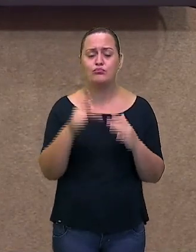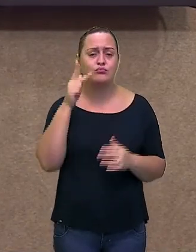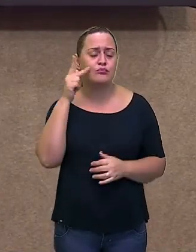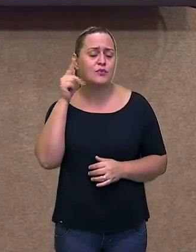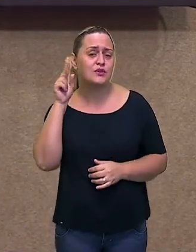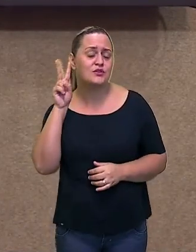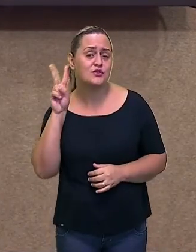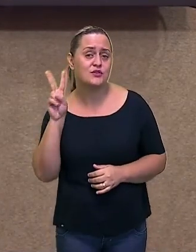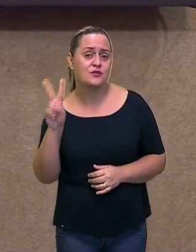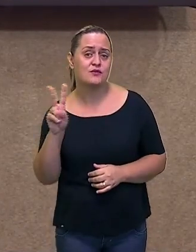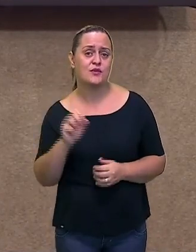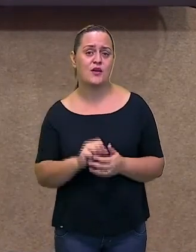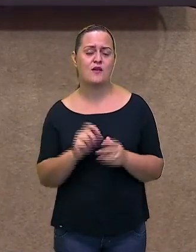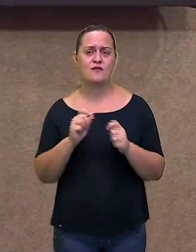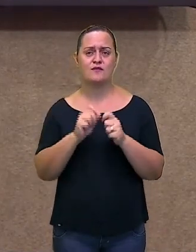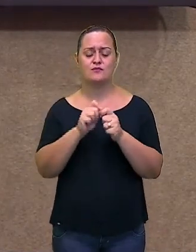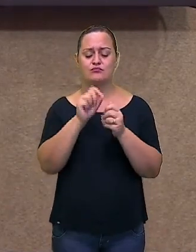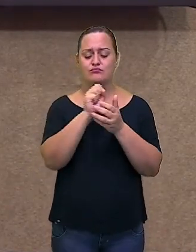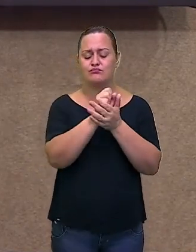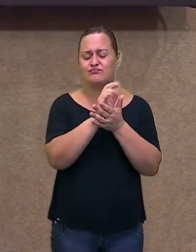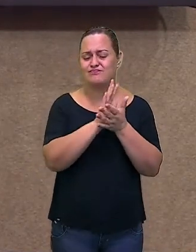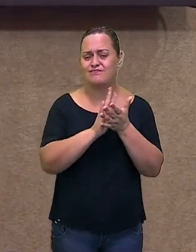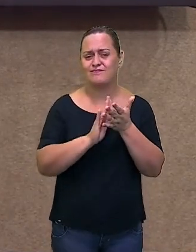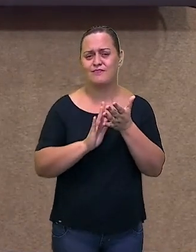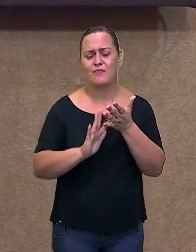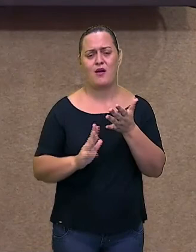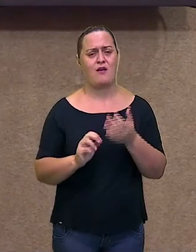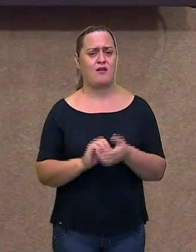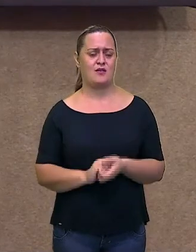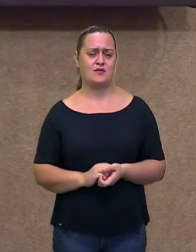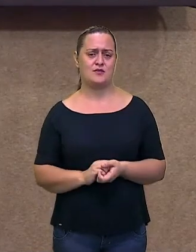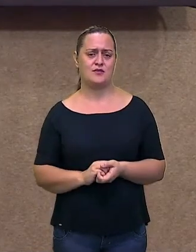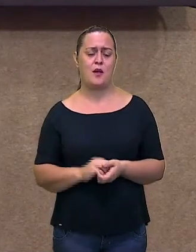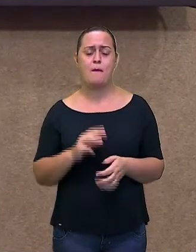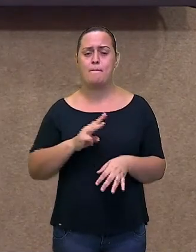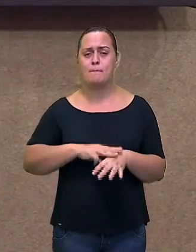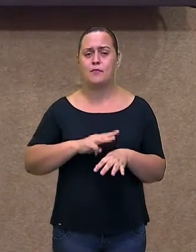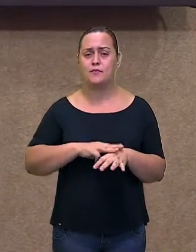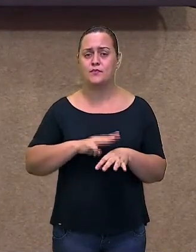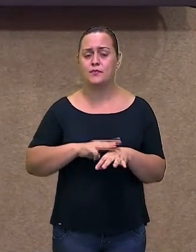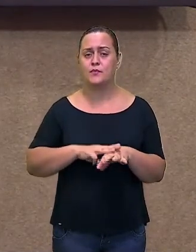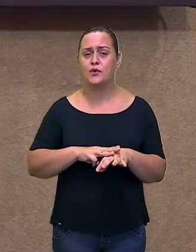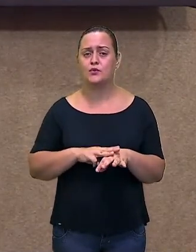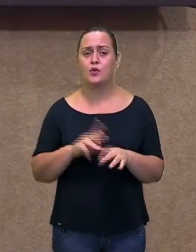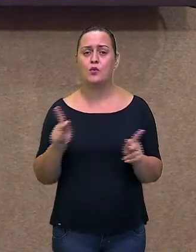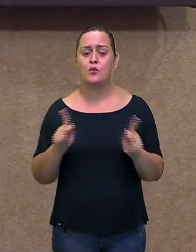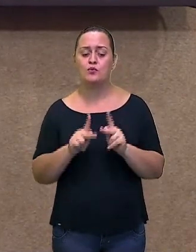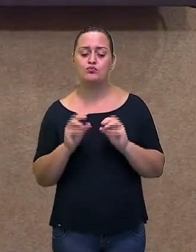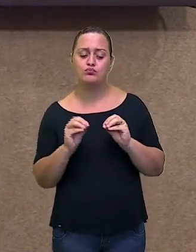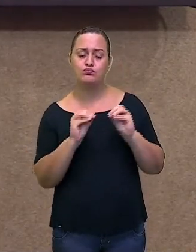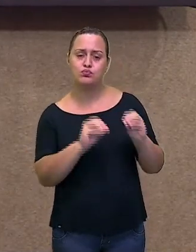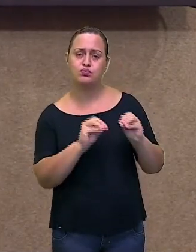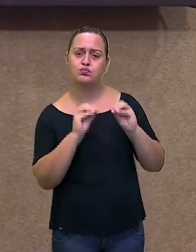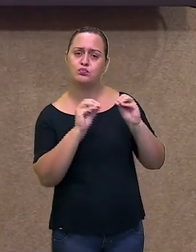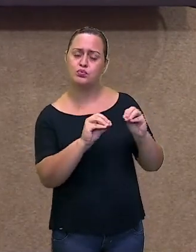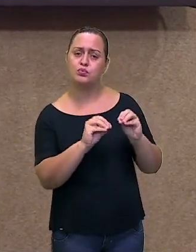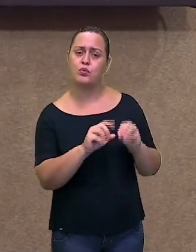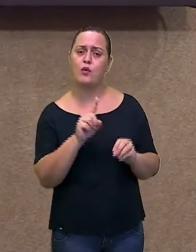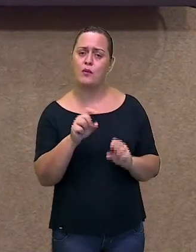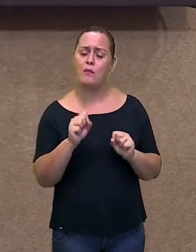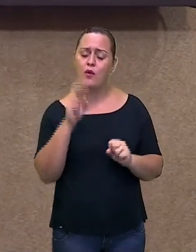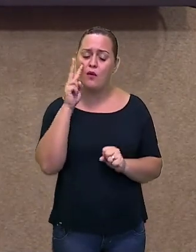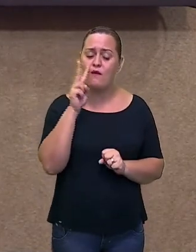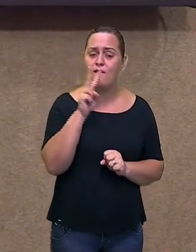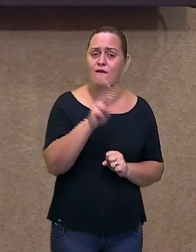realizarem todas as atividades lá de matemática que são postadas pelos nossos professores não